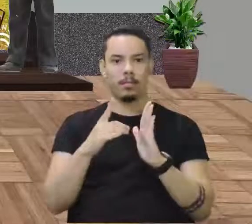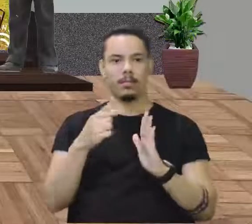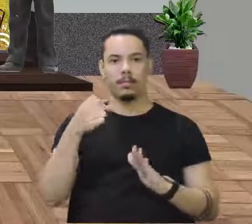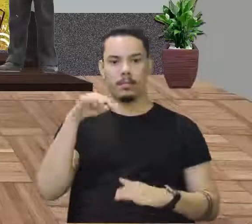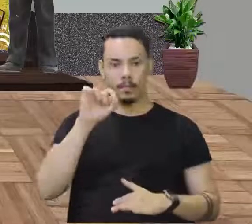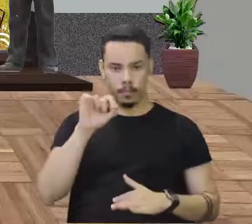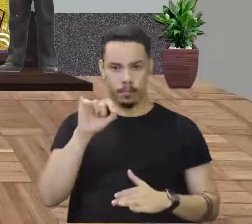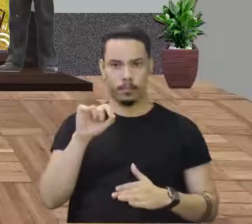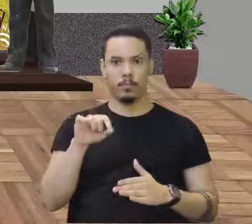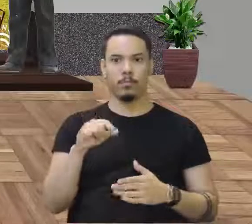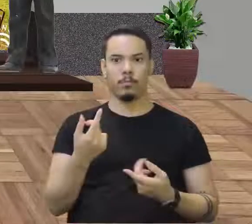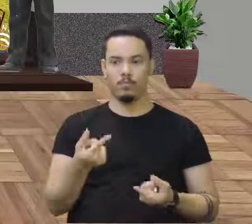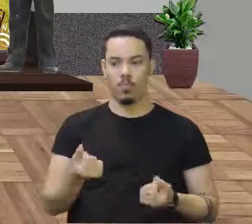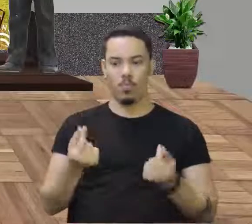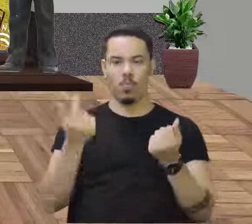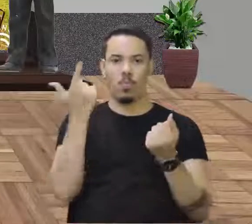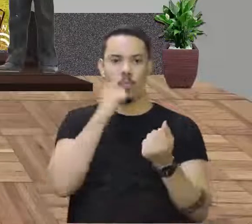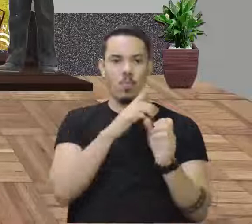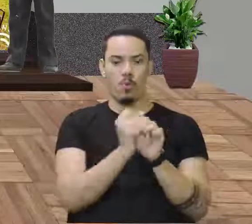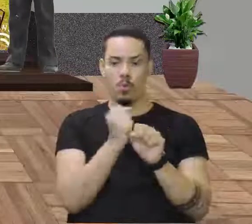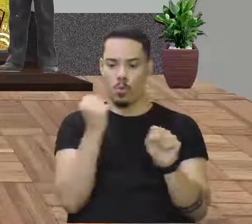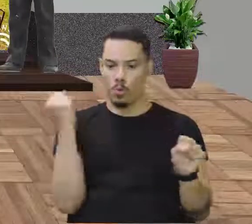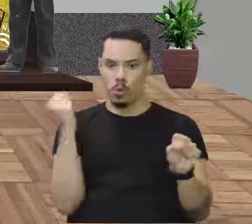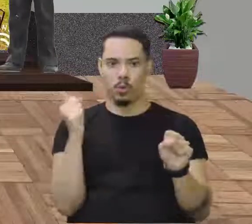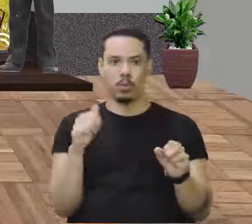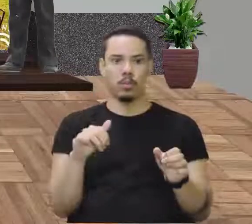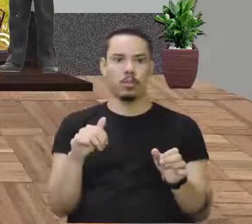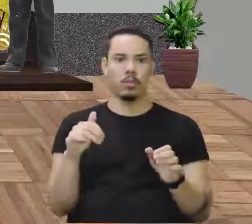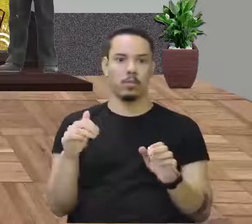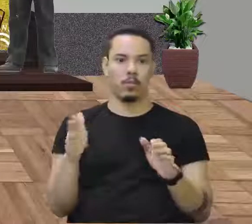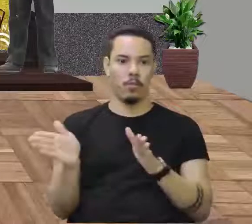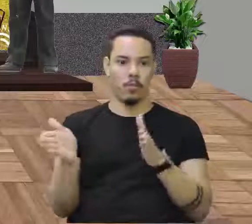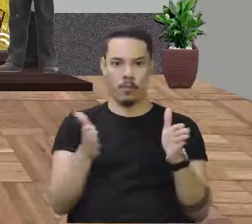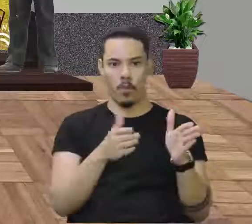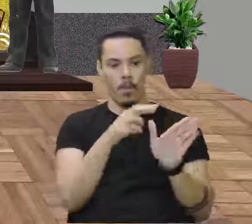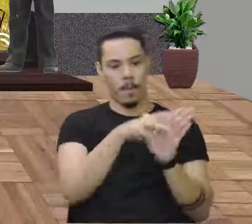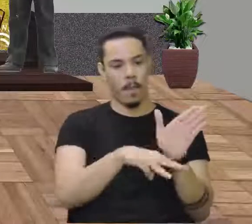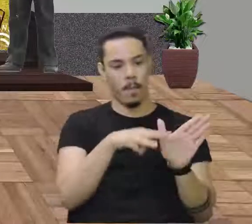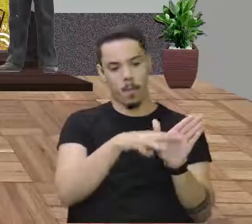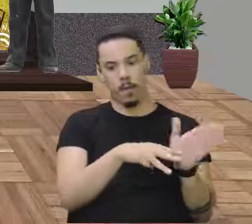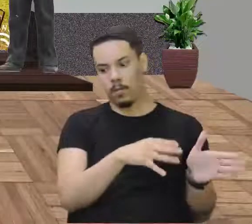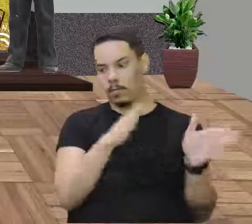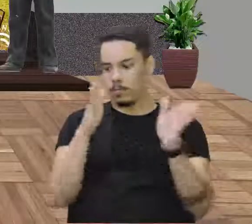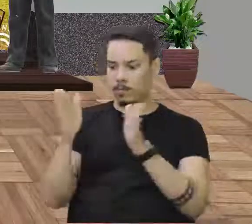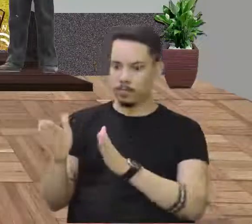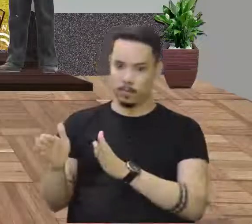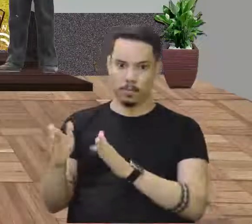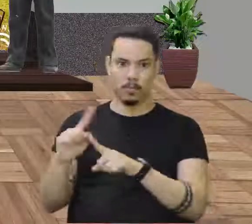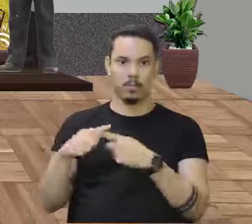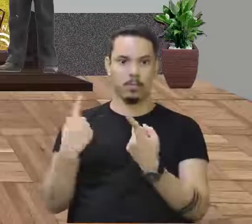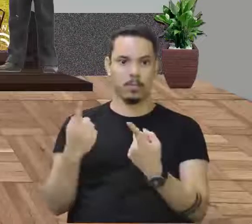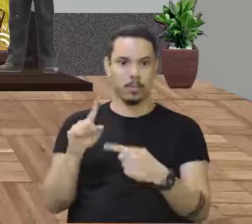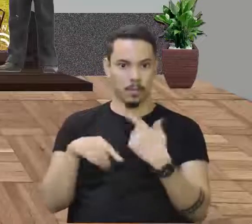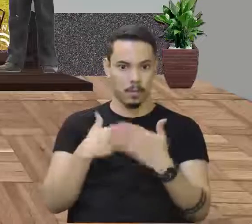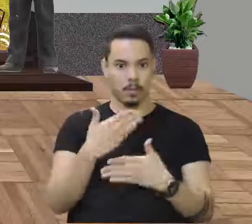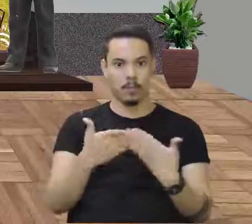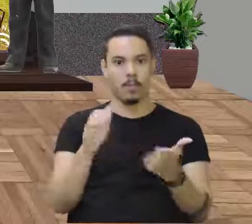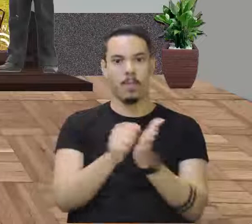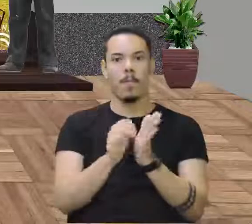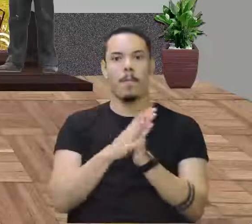local, tirando um pouco da estrada de ferro Madeira Mamoré, que segurava a folha de pagamento aqui do